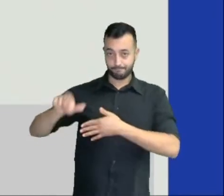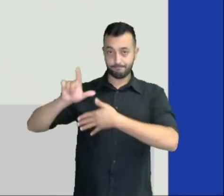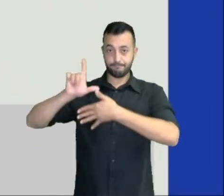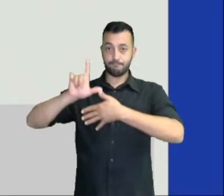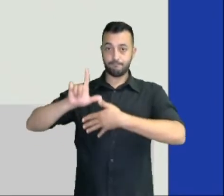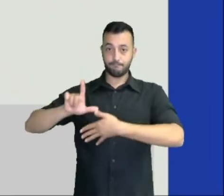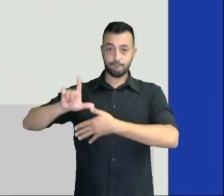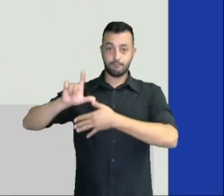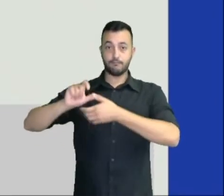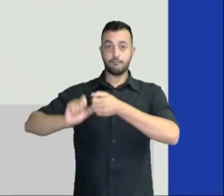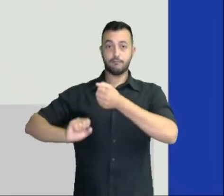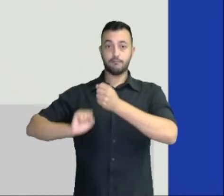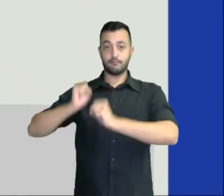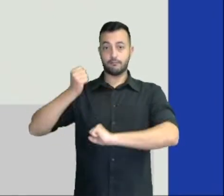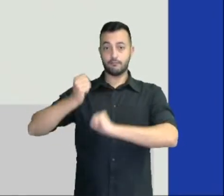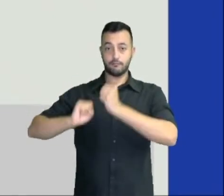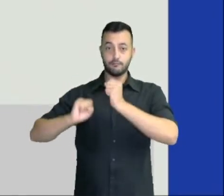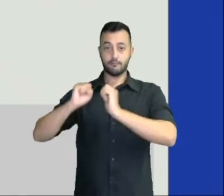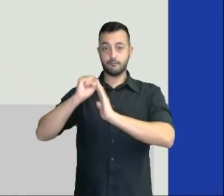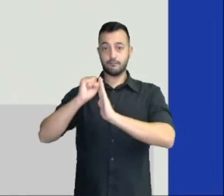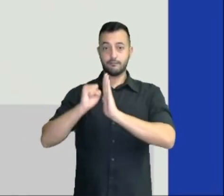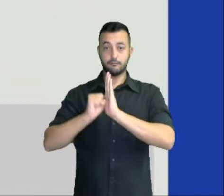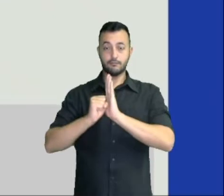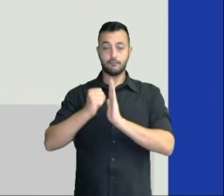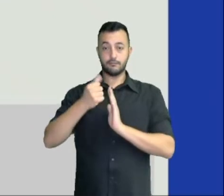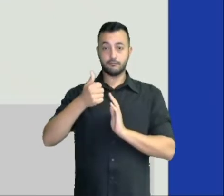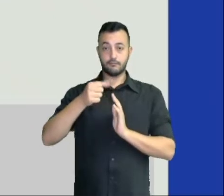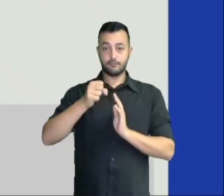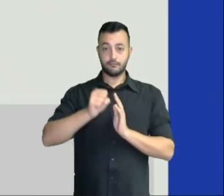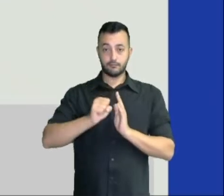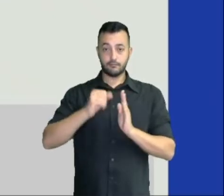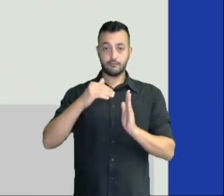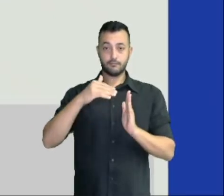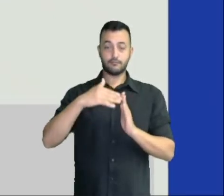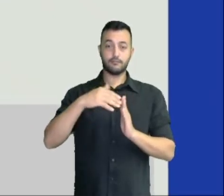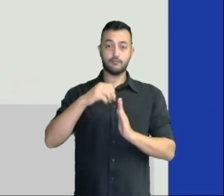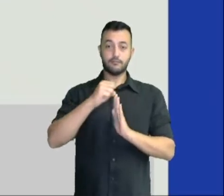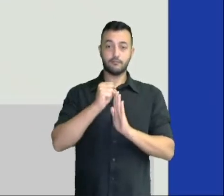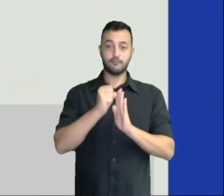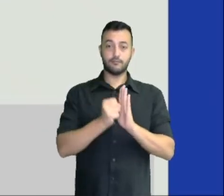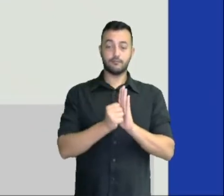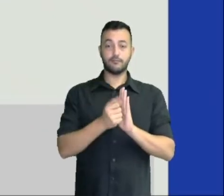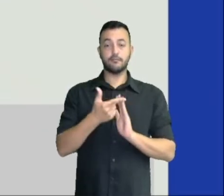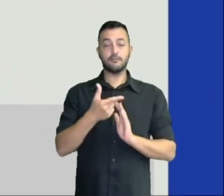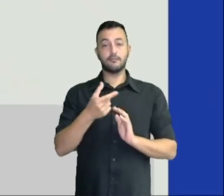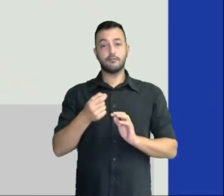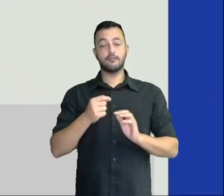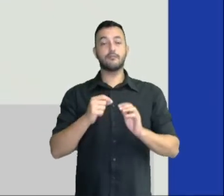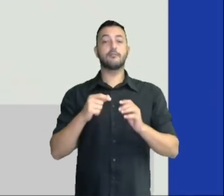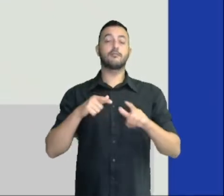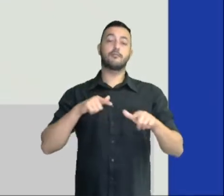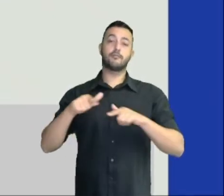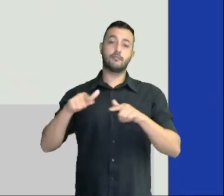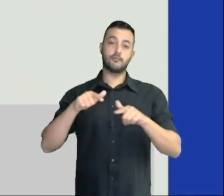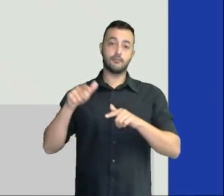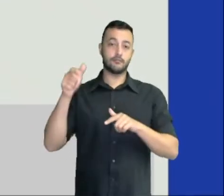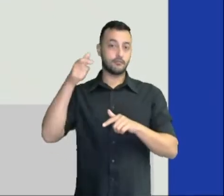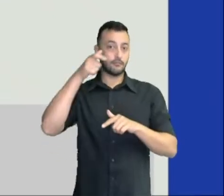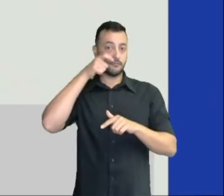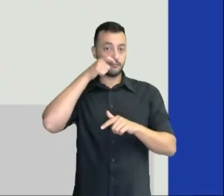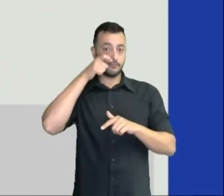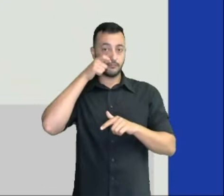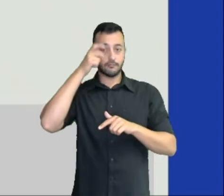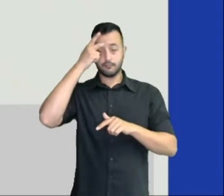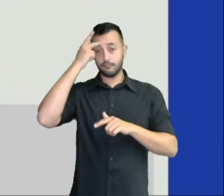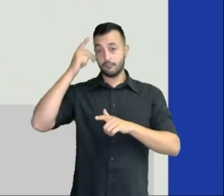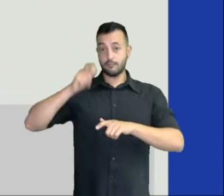séculos 18 e 20, com a consequente oferta de empregos, atraiu para as cidades populações